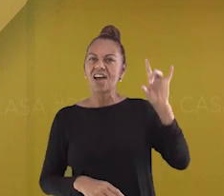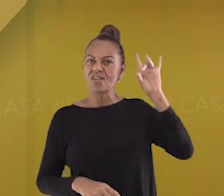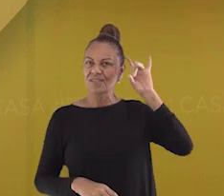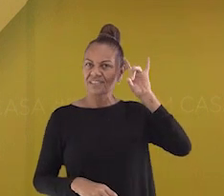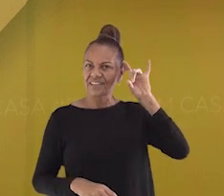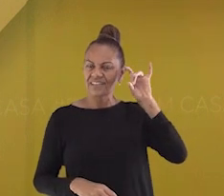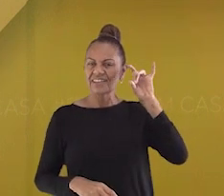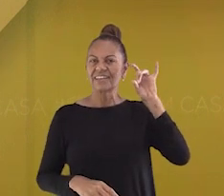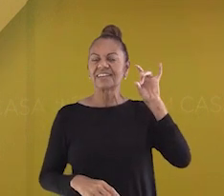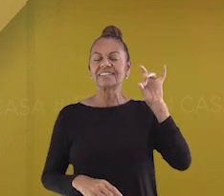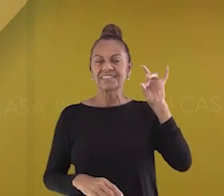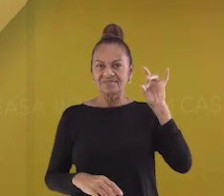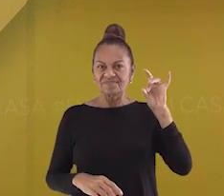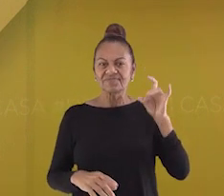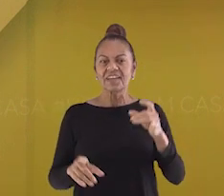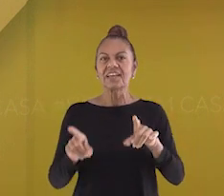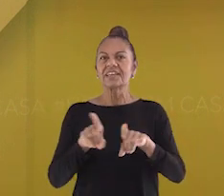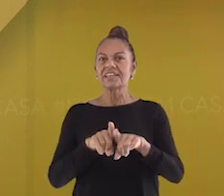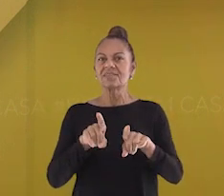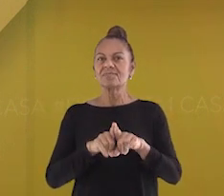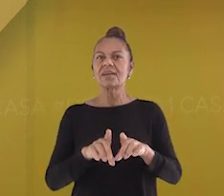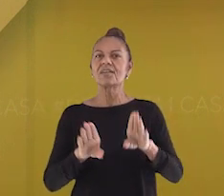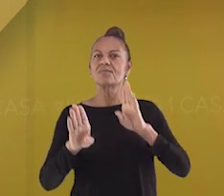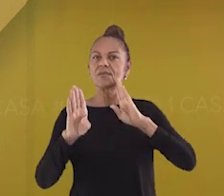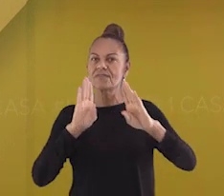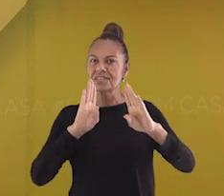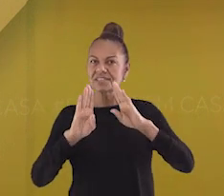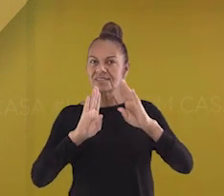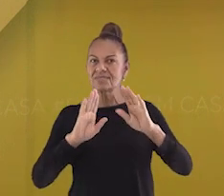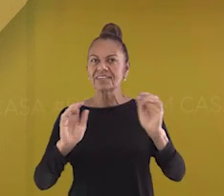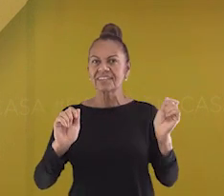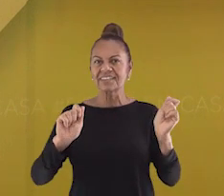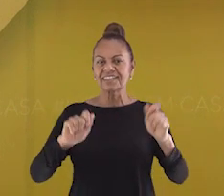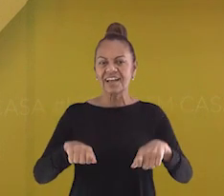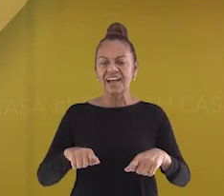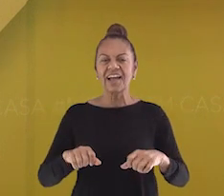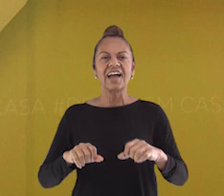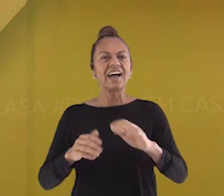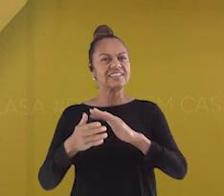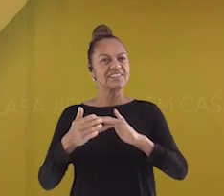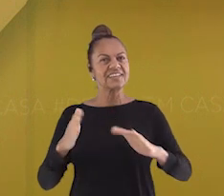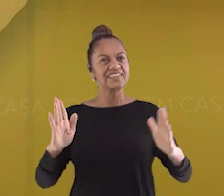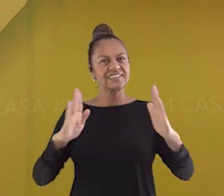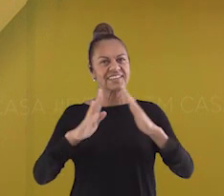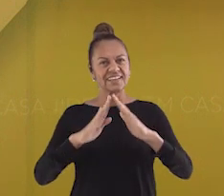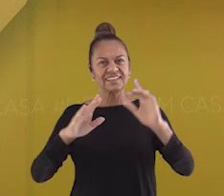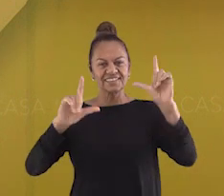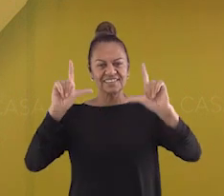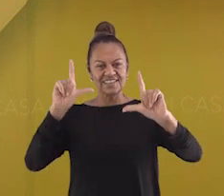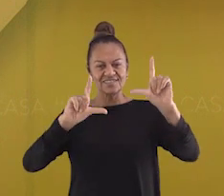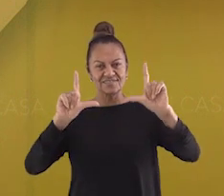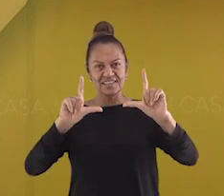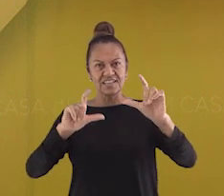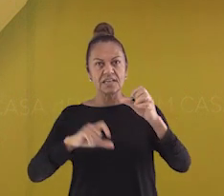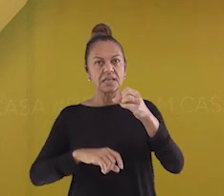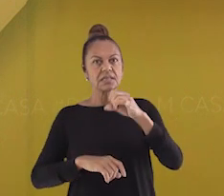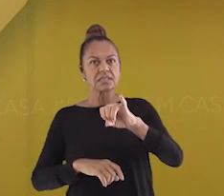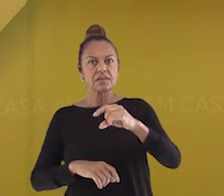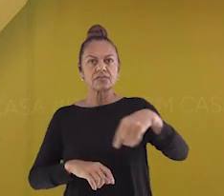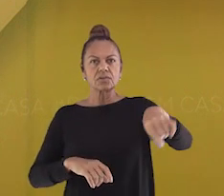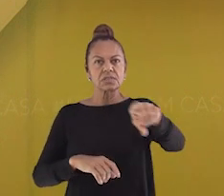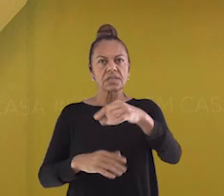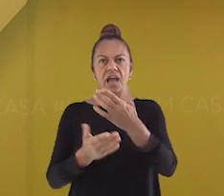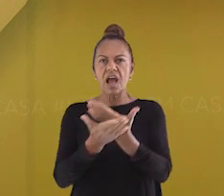Instagram, @Dever em Casa na TV e também pelo Facebook, Dever em Casa na TV. E se